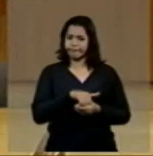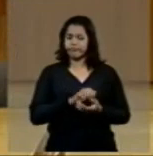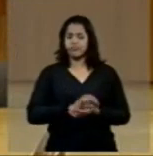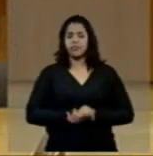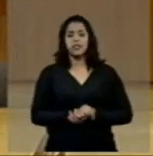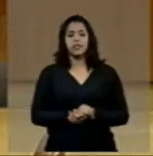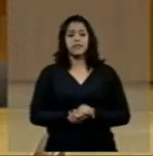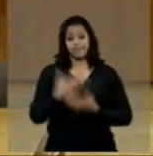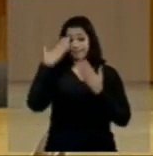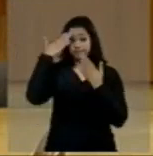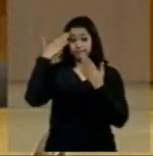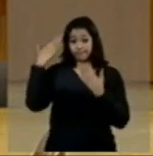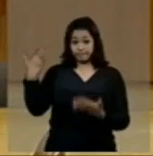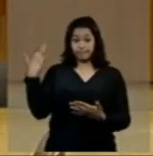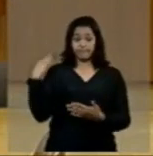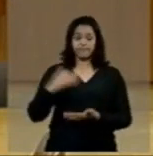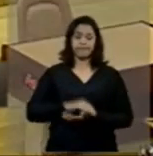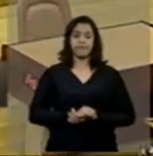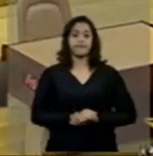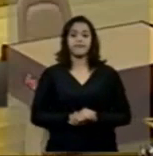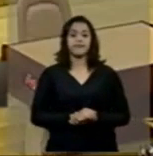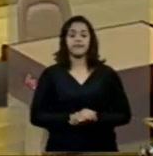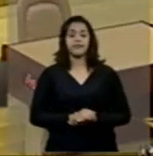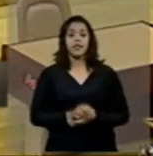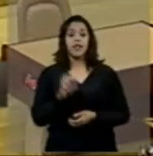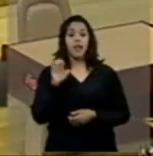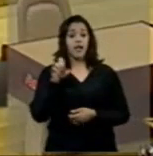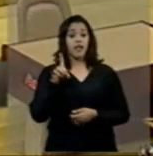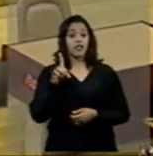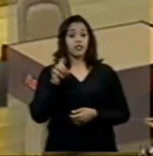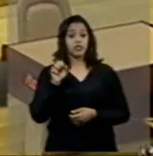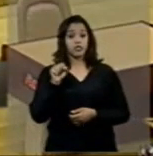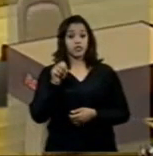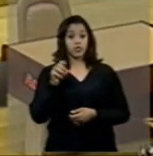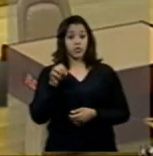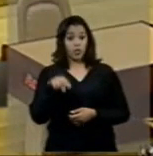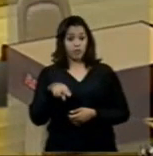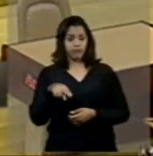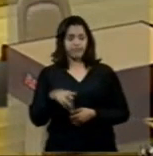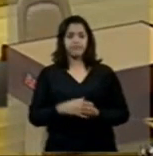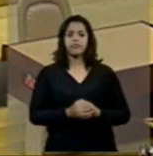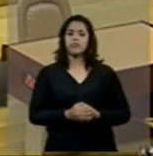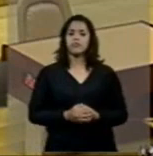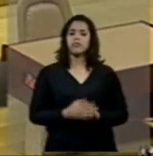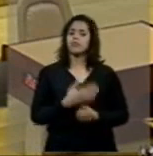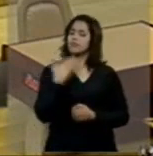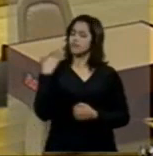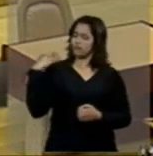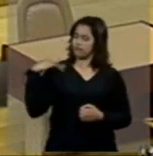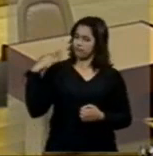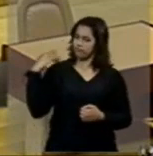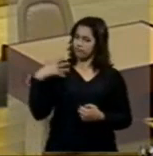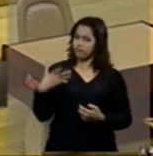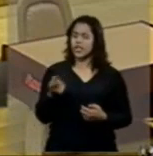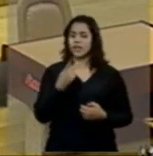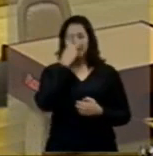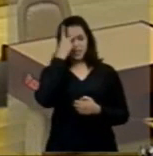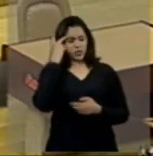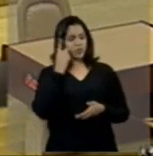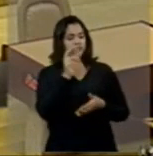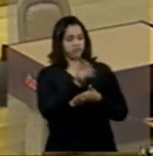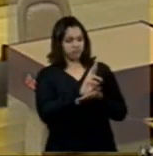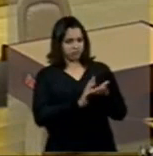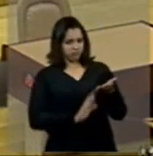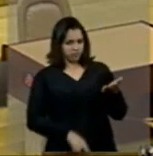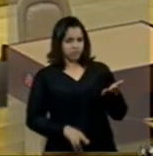Agradeço a Vossa Excelência, ministro Edson Fachin. Senhora Presidente, eminentes pares, eminentes ministros relatores, ministro